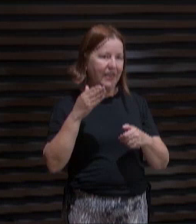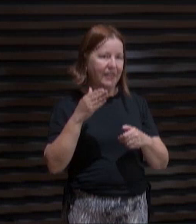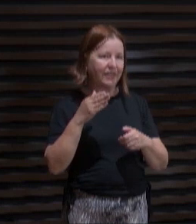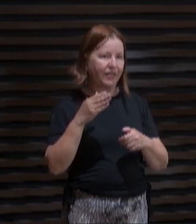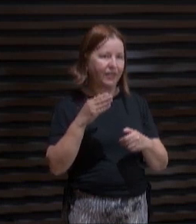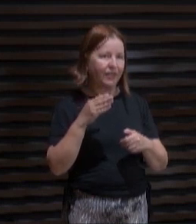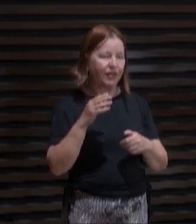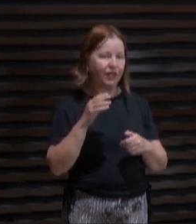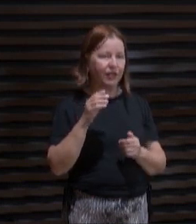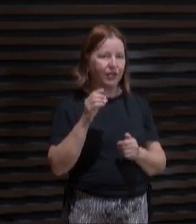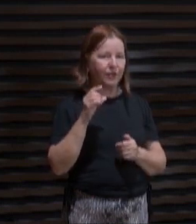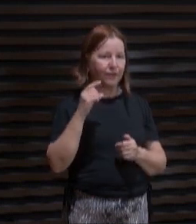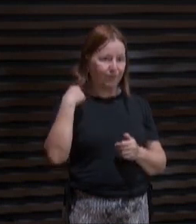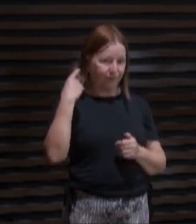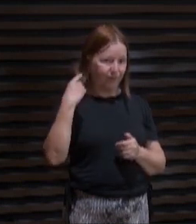religião.